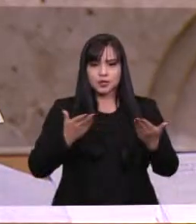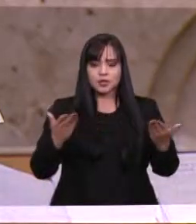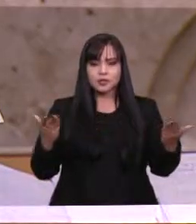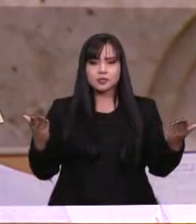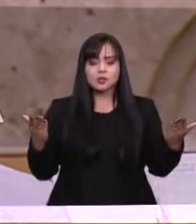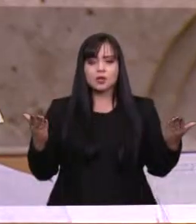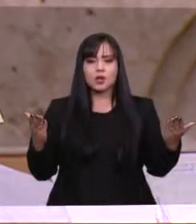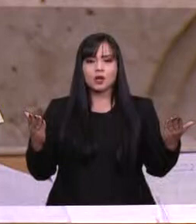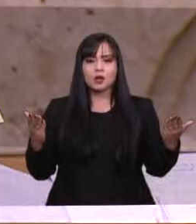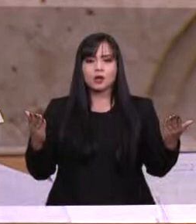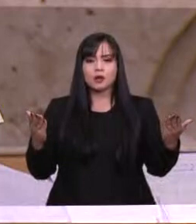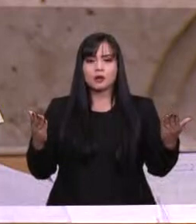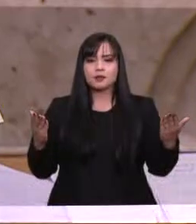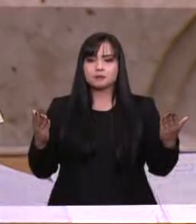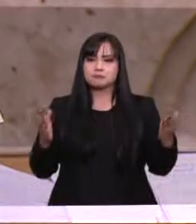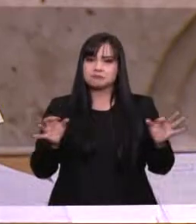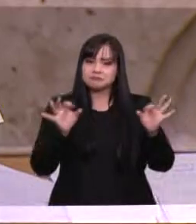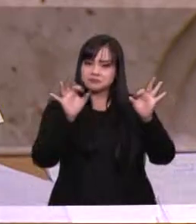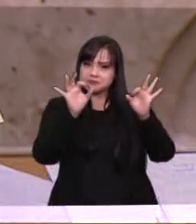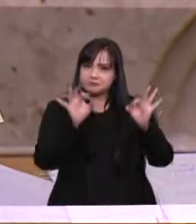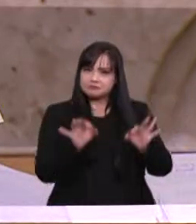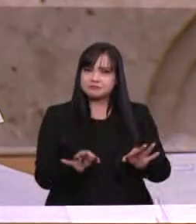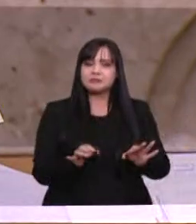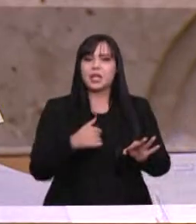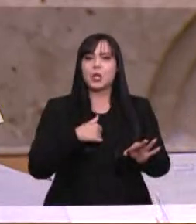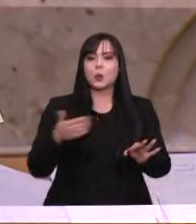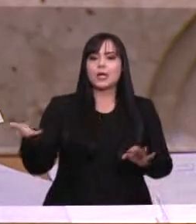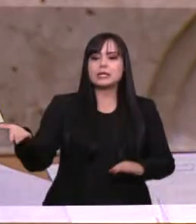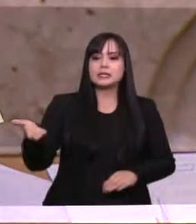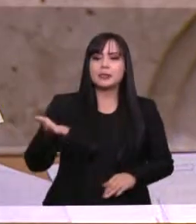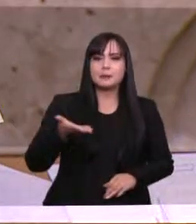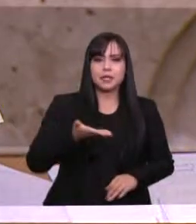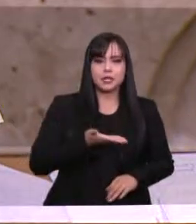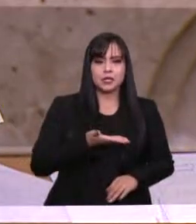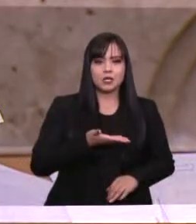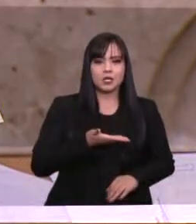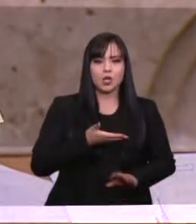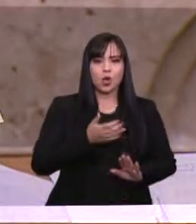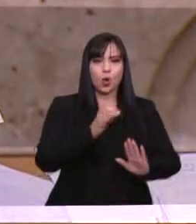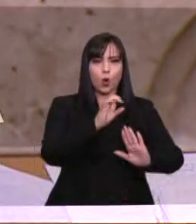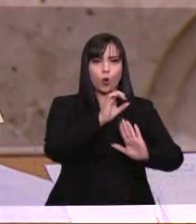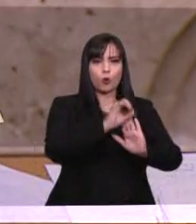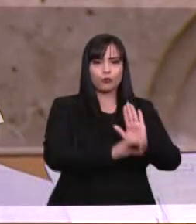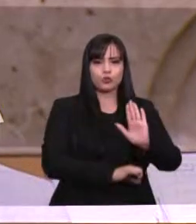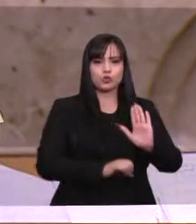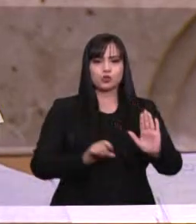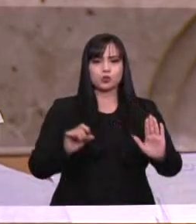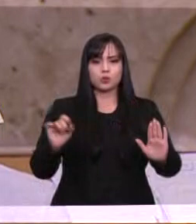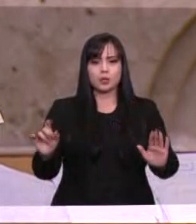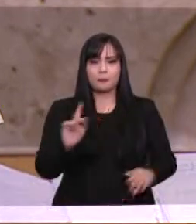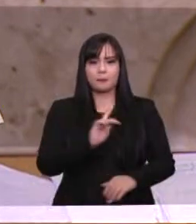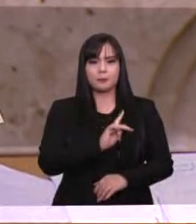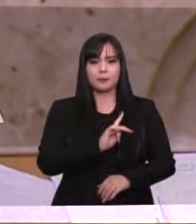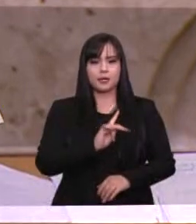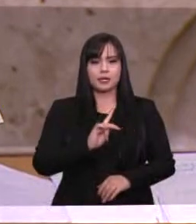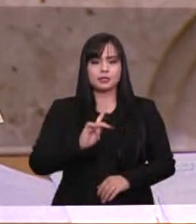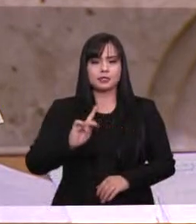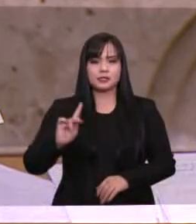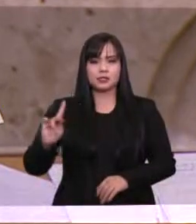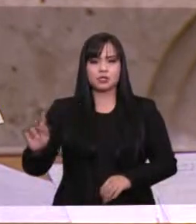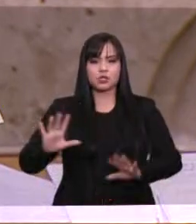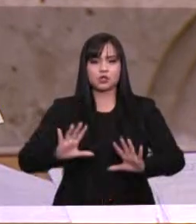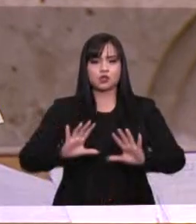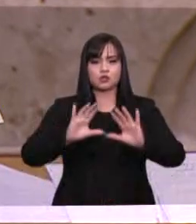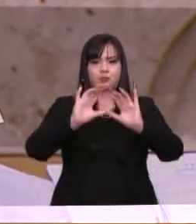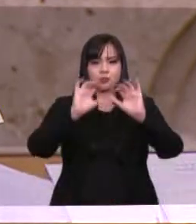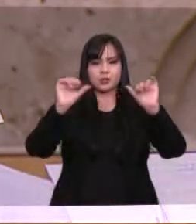excelências de uma maneira formal que eu recebi um ofício do presidente do Tribunal